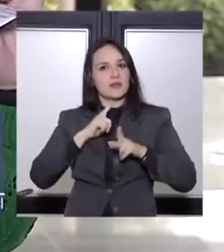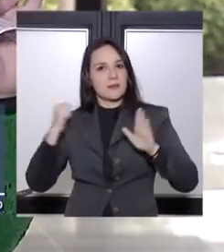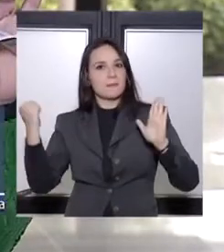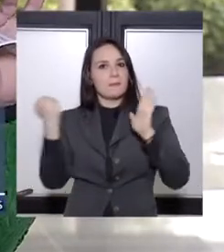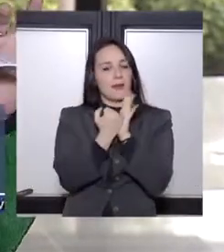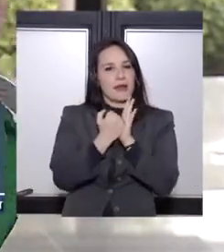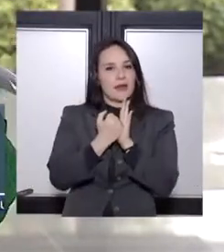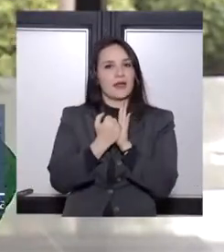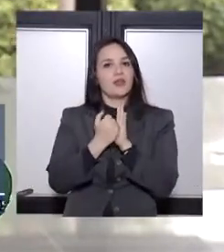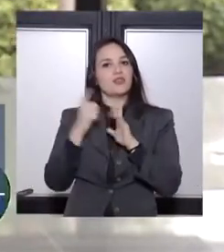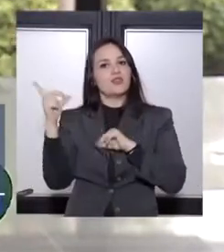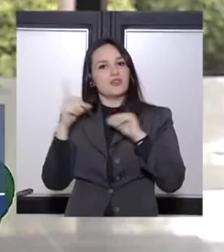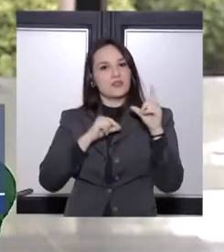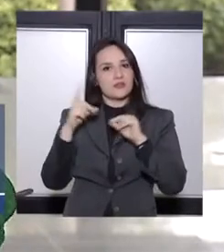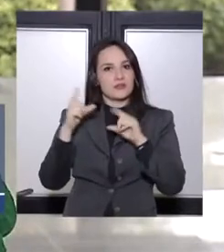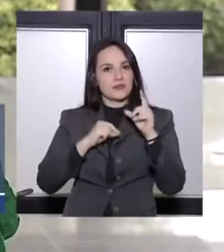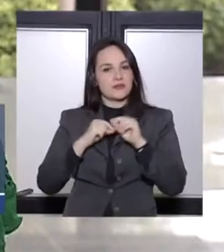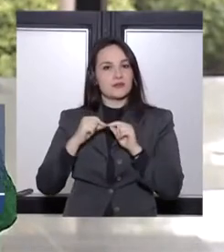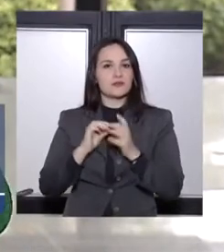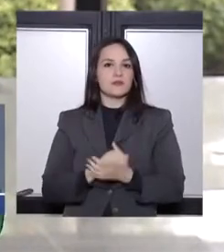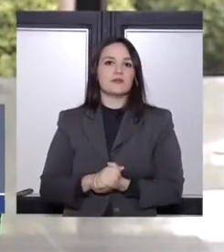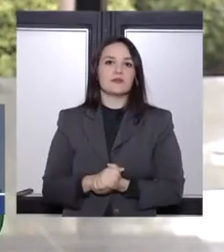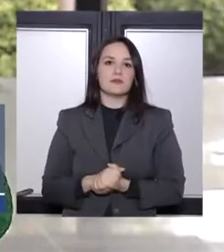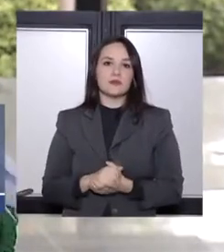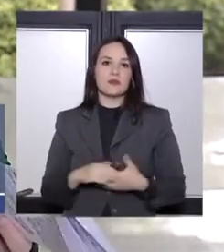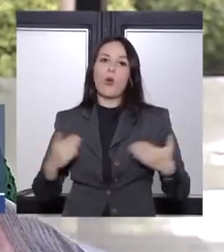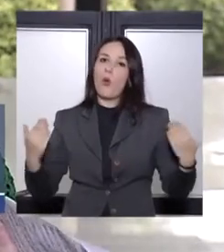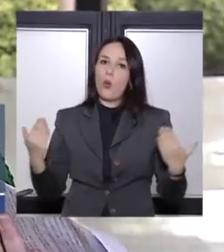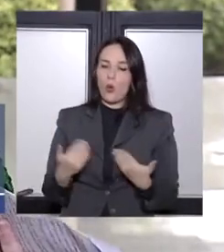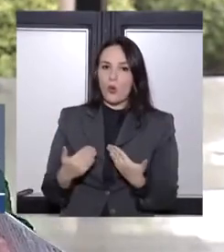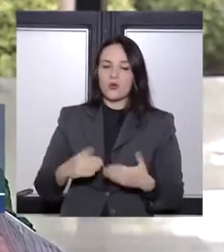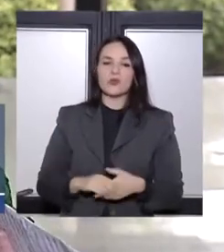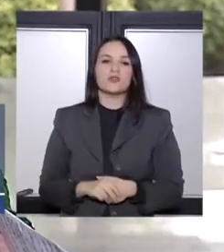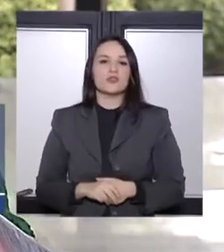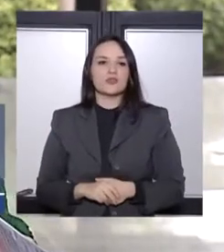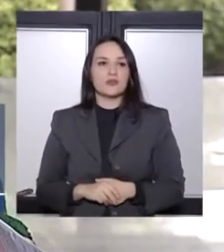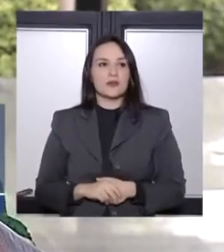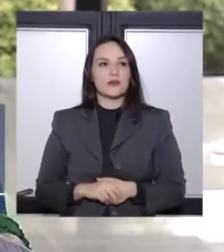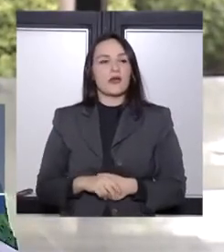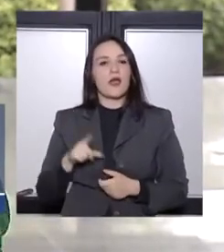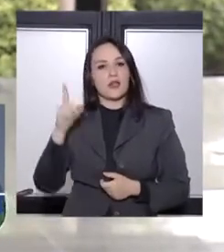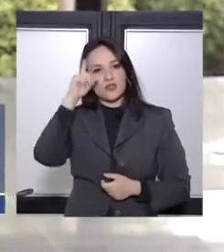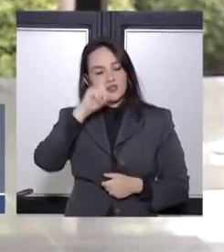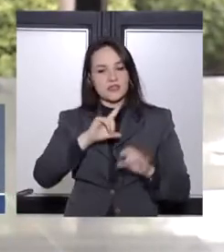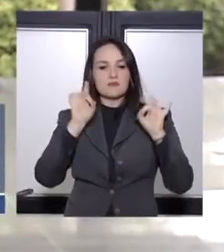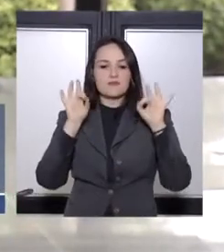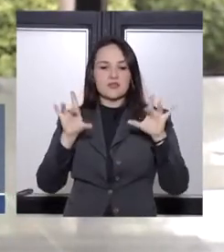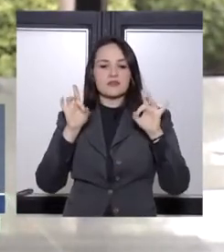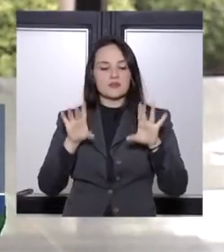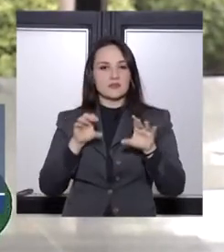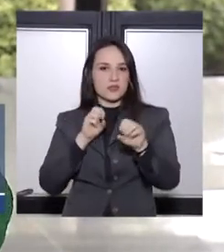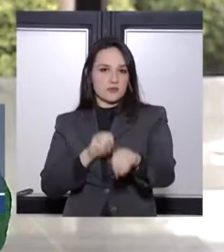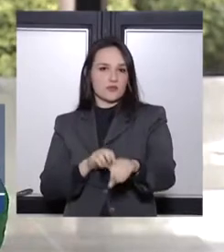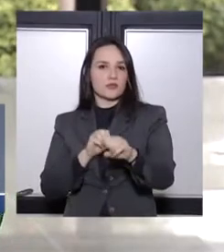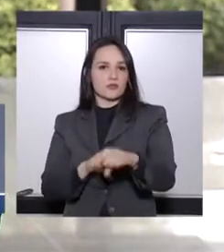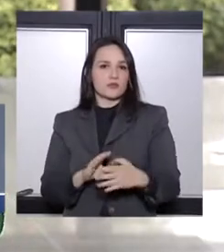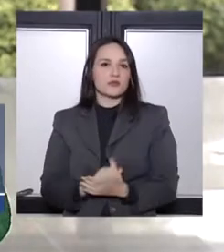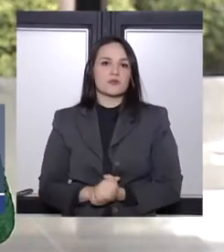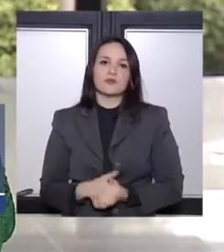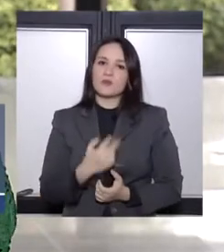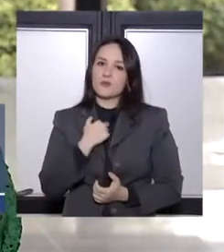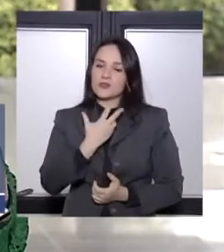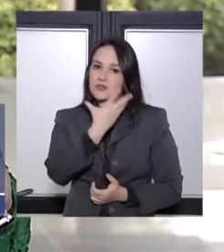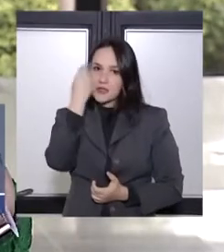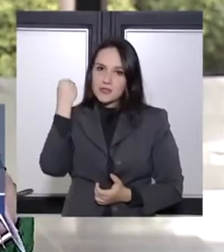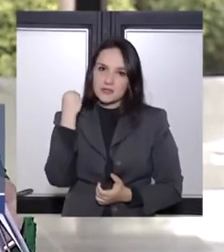estrelas, né, que é a grande marca dele. E hoje, por ser o Dia da Educação, a gente não poderia falar de das